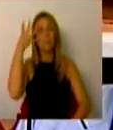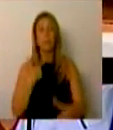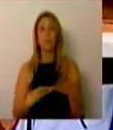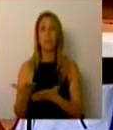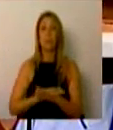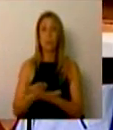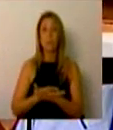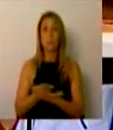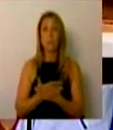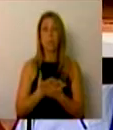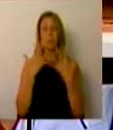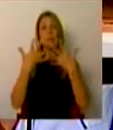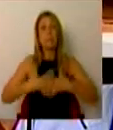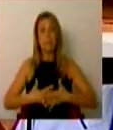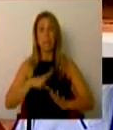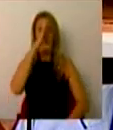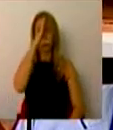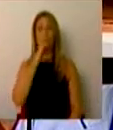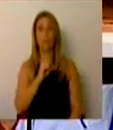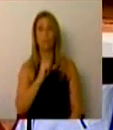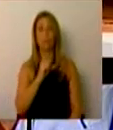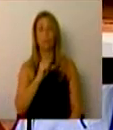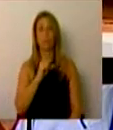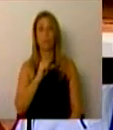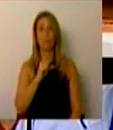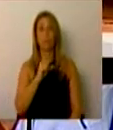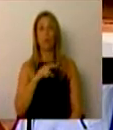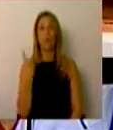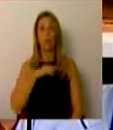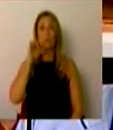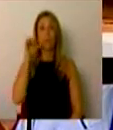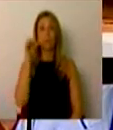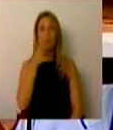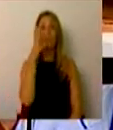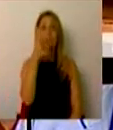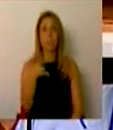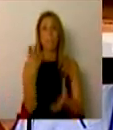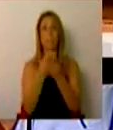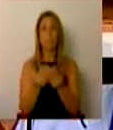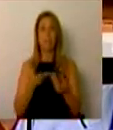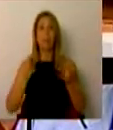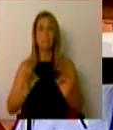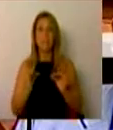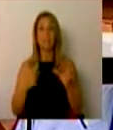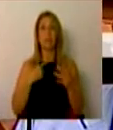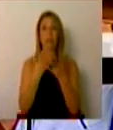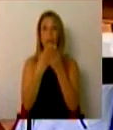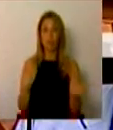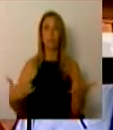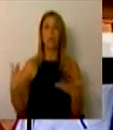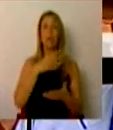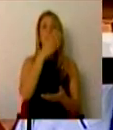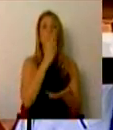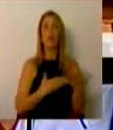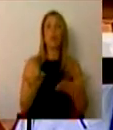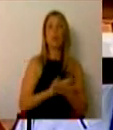negociação entre os sindicatos e o Governo. Nós sempre dissemos que essa matéria tem que ser resolvida em negociação entre o Governo e os sindicatos.